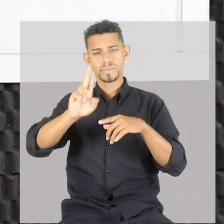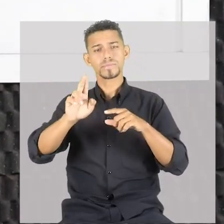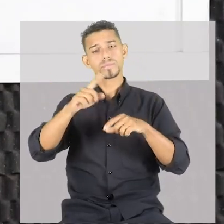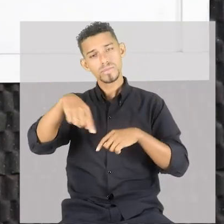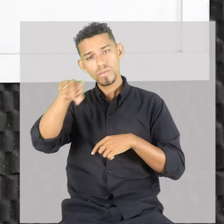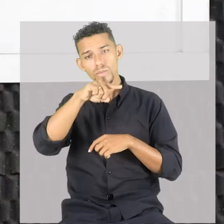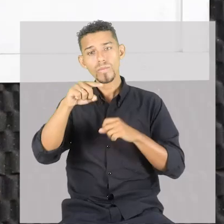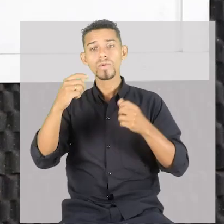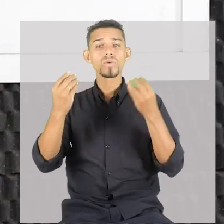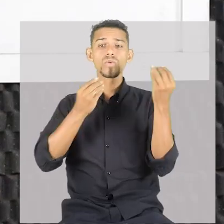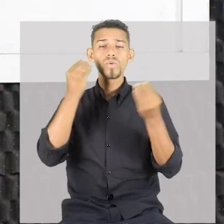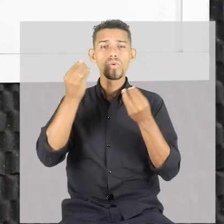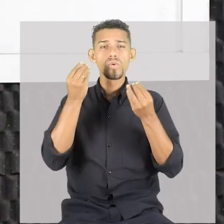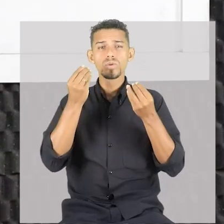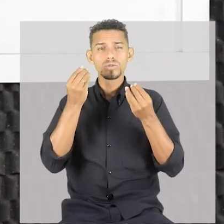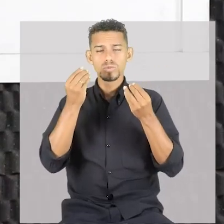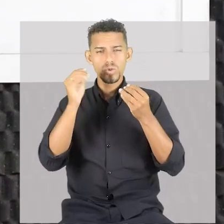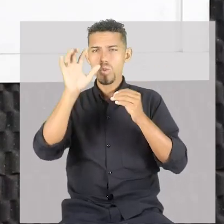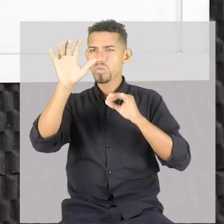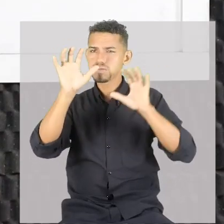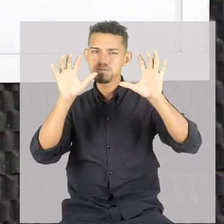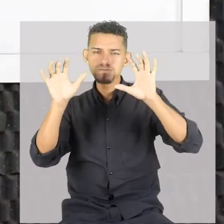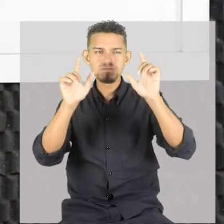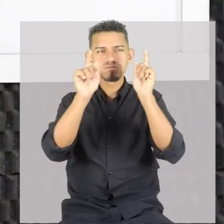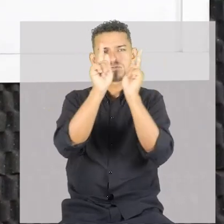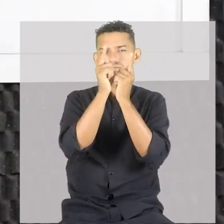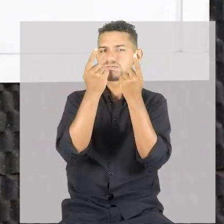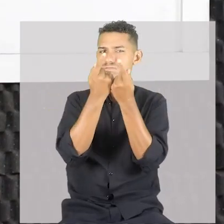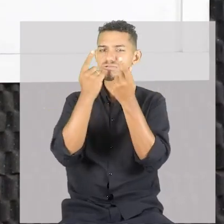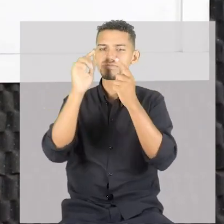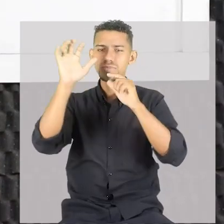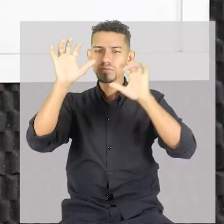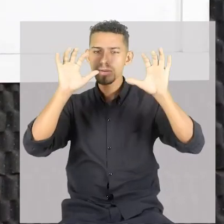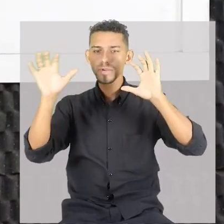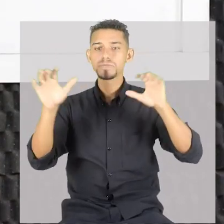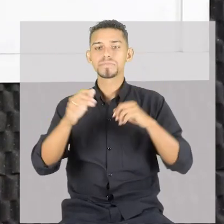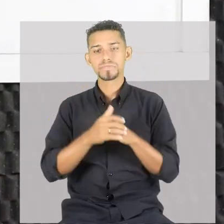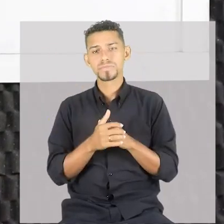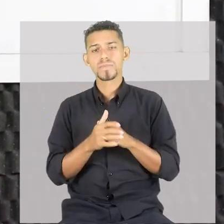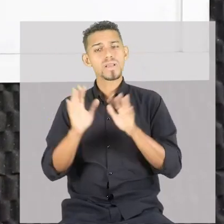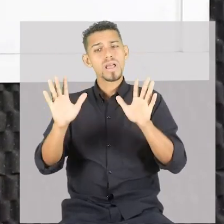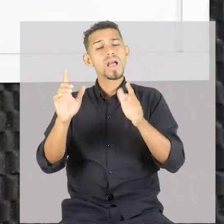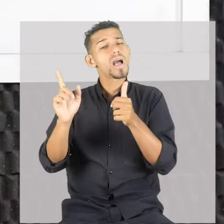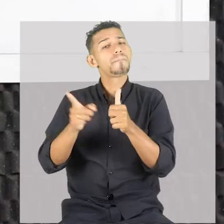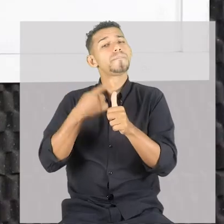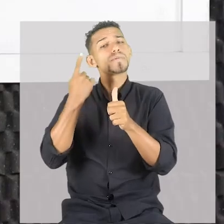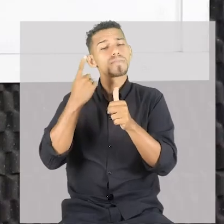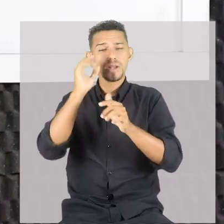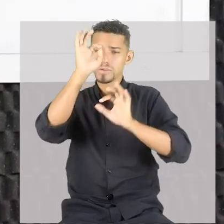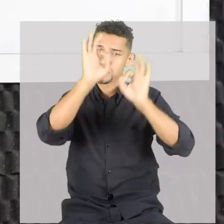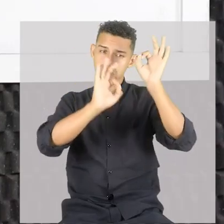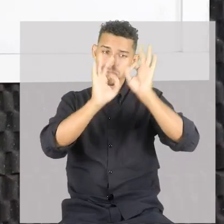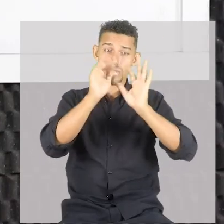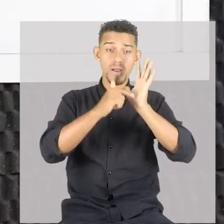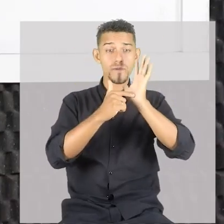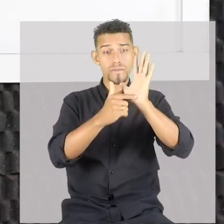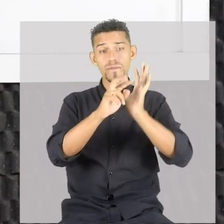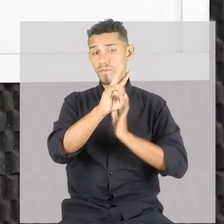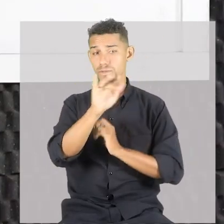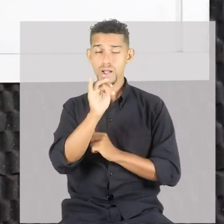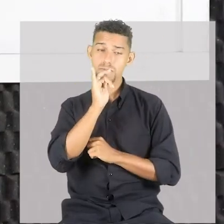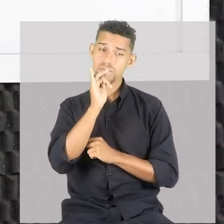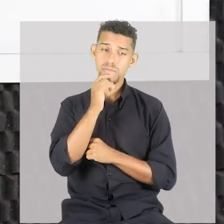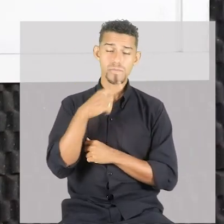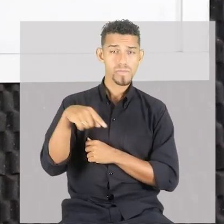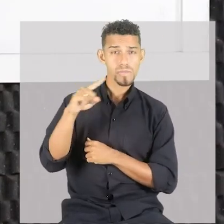para vocês como que os organismos estão agrupados, certo? Basicamente, essa primeira forma que a gente vai mostrar de